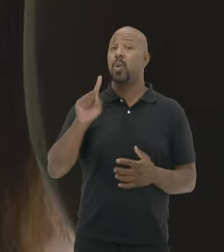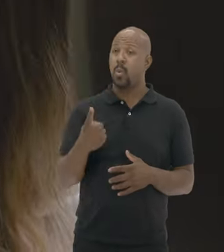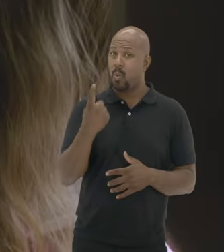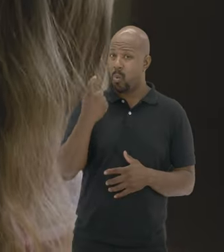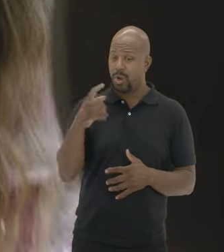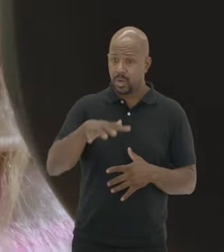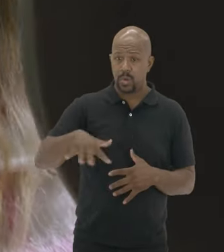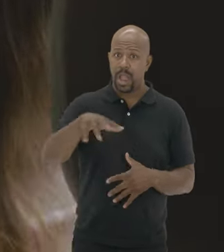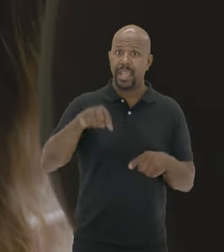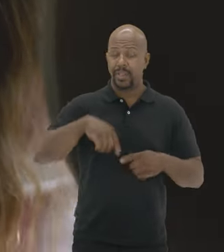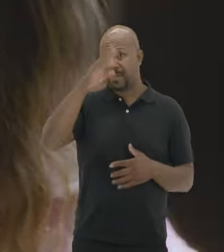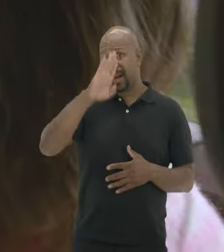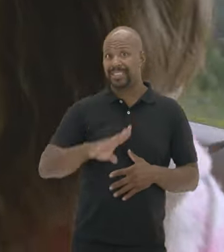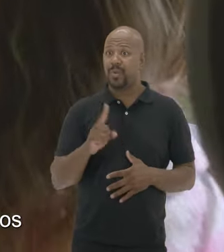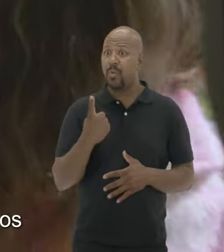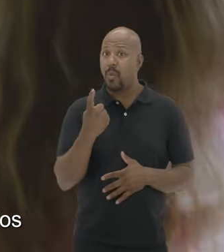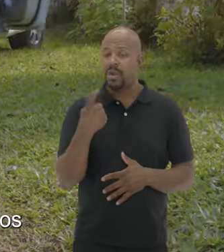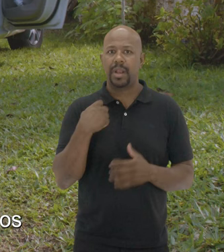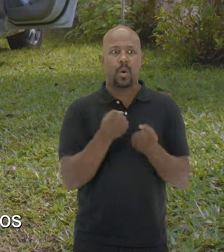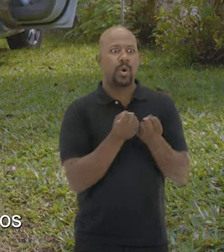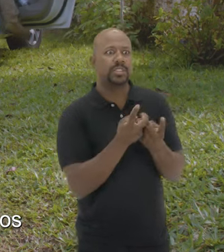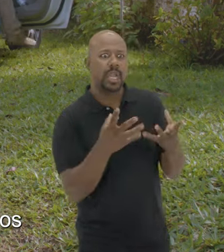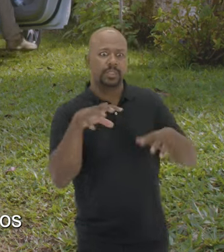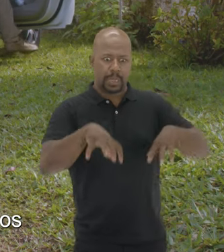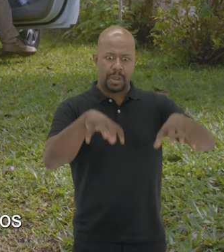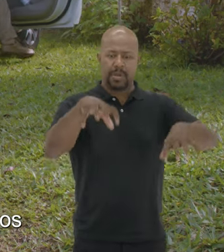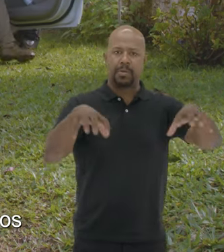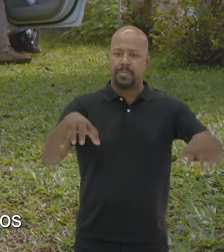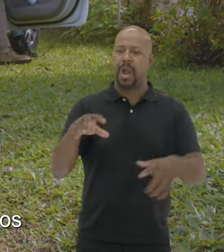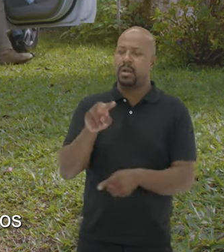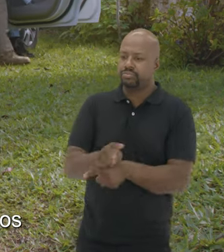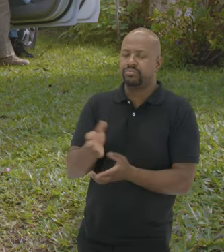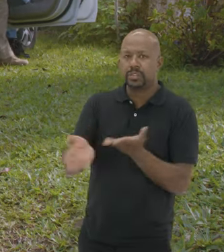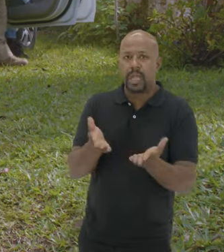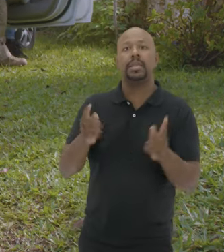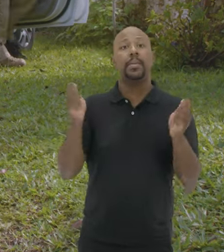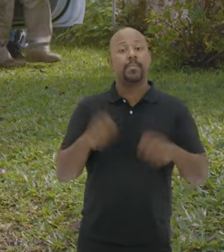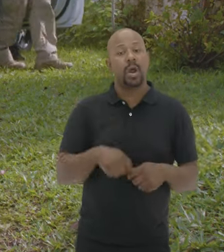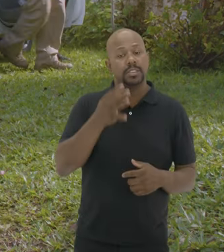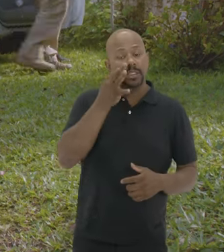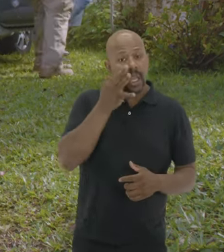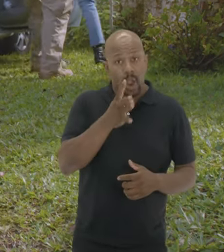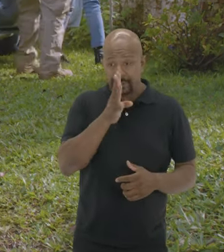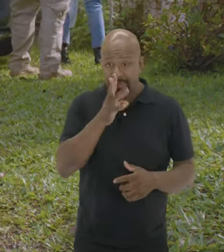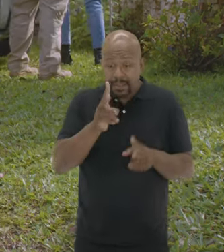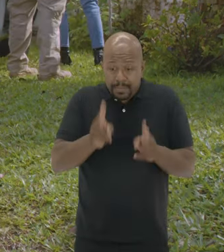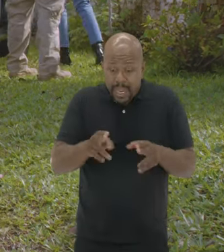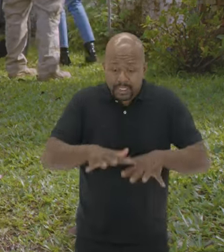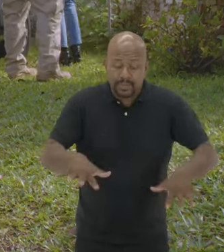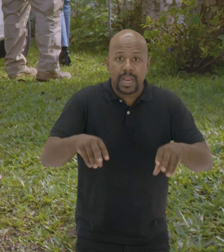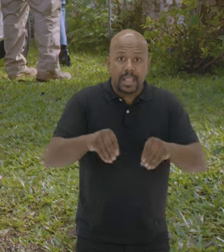reserva delimitada do gênero no Brasil pela quantidade de fossas reservados preservados e que podem ser observados